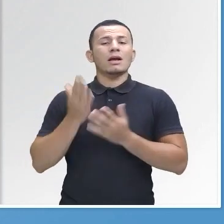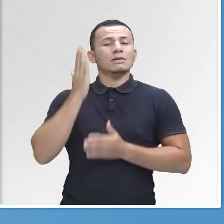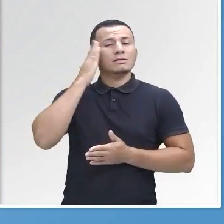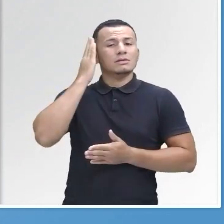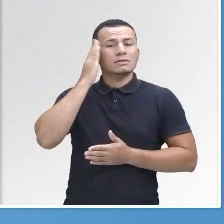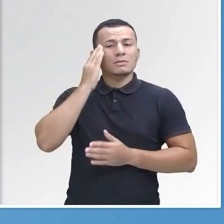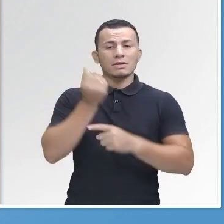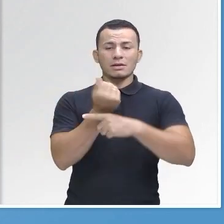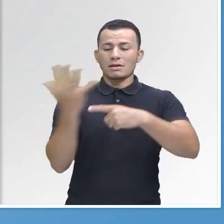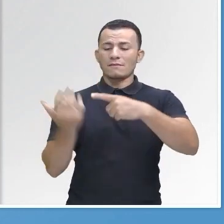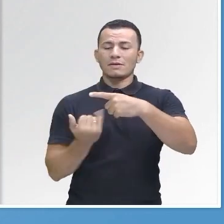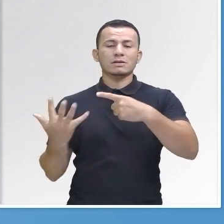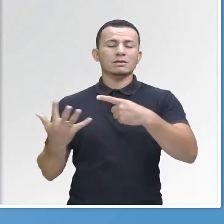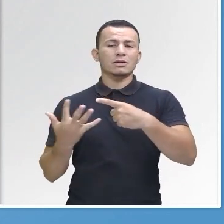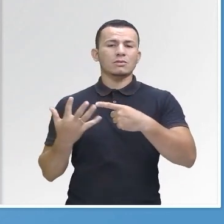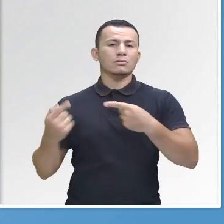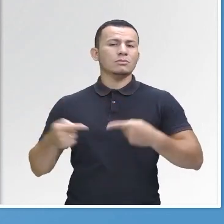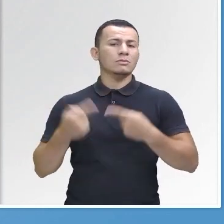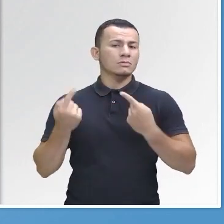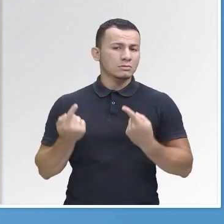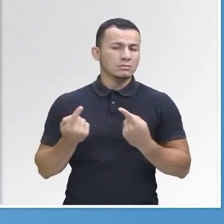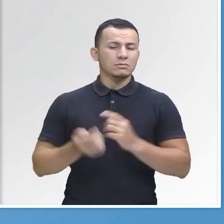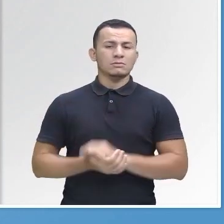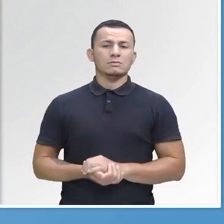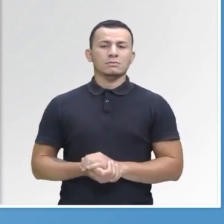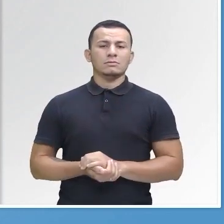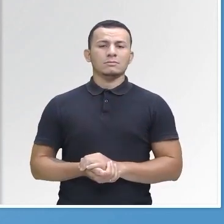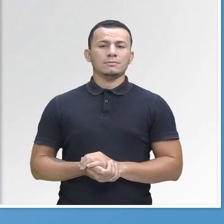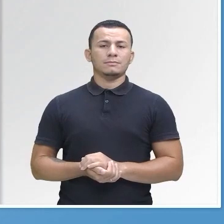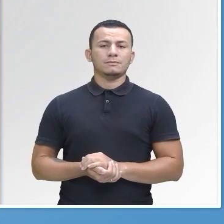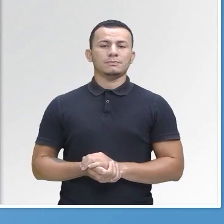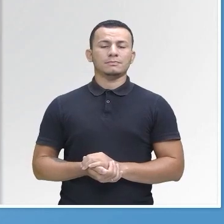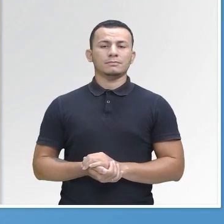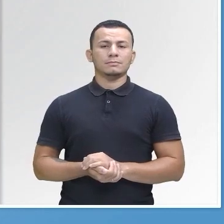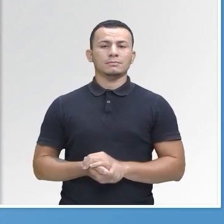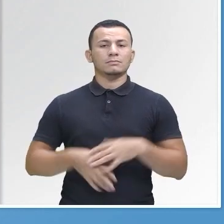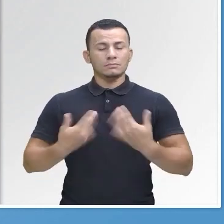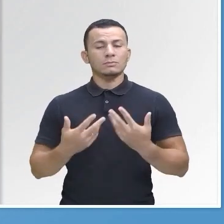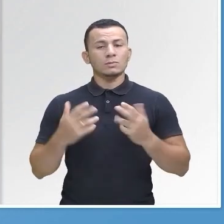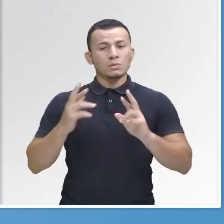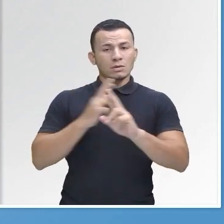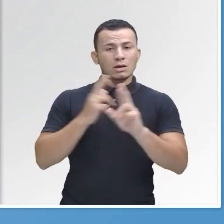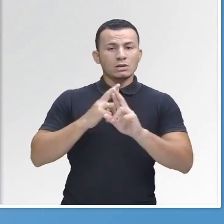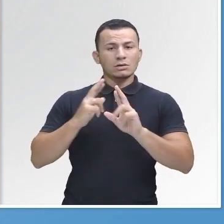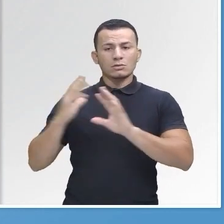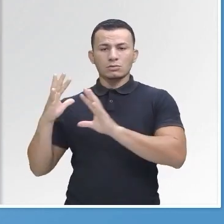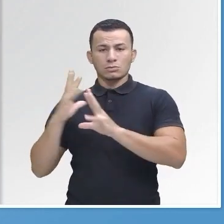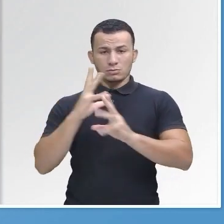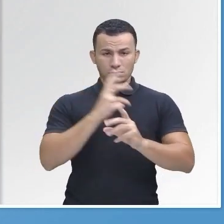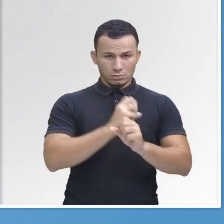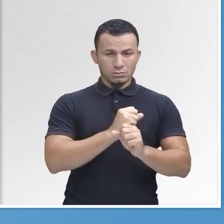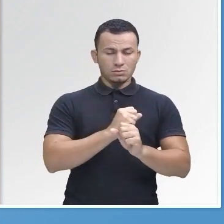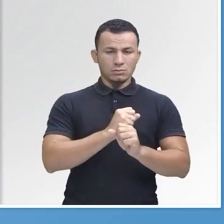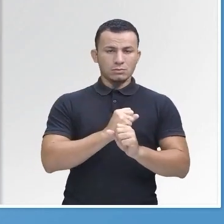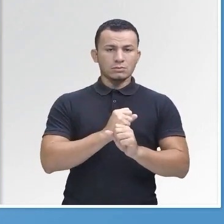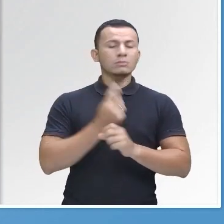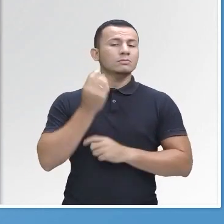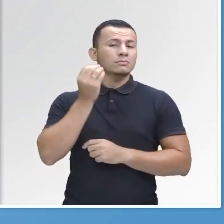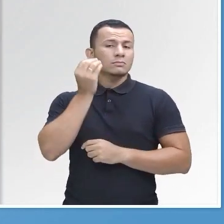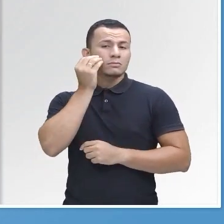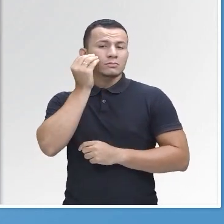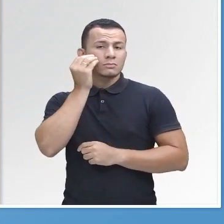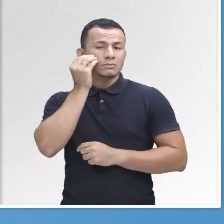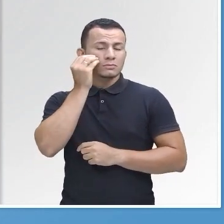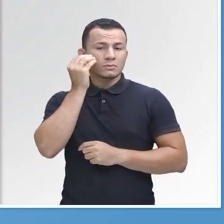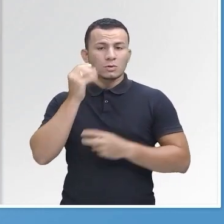corresponde a esse 10. Então, veja o seguinte. Em relação ao total, né, vamos ver que é o nosso